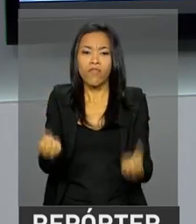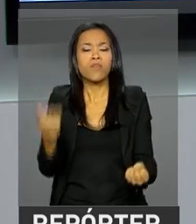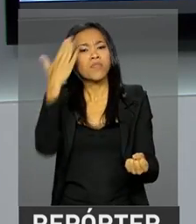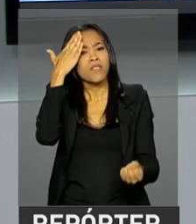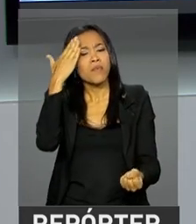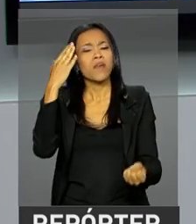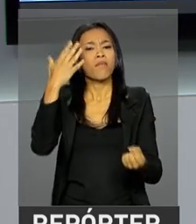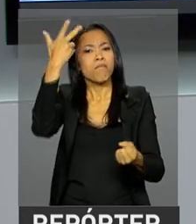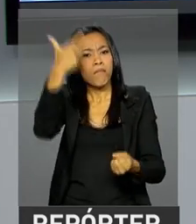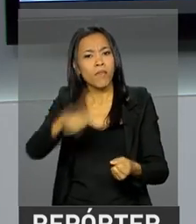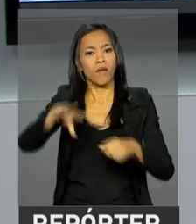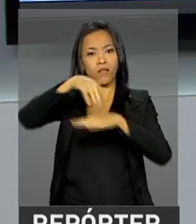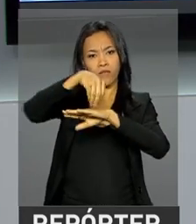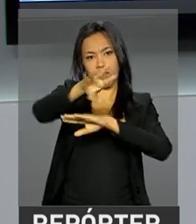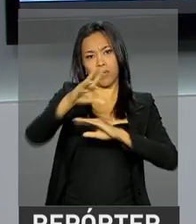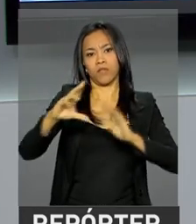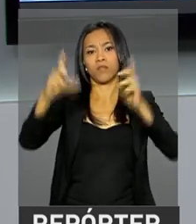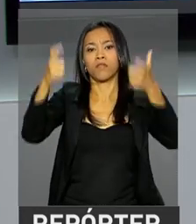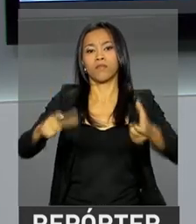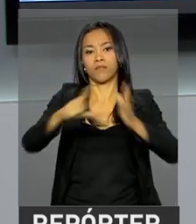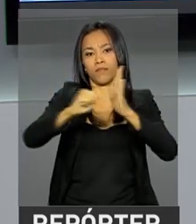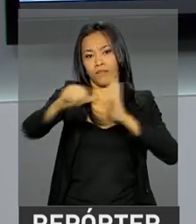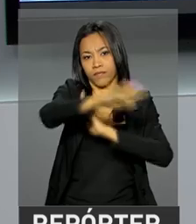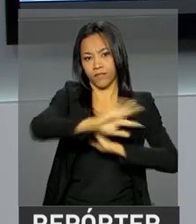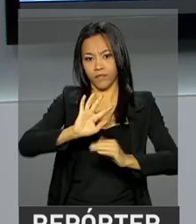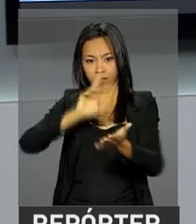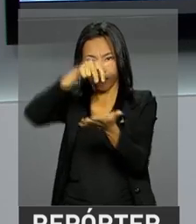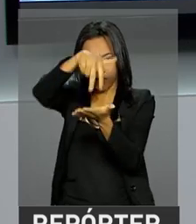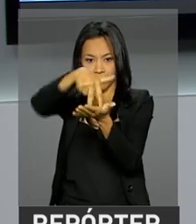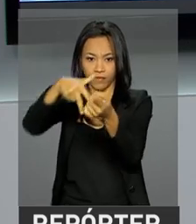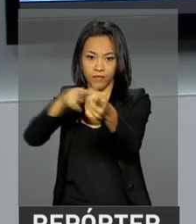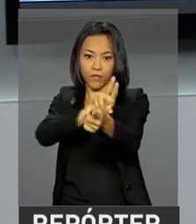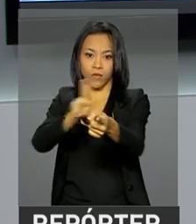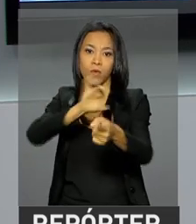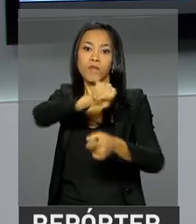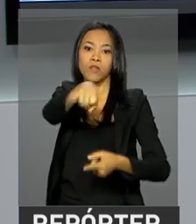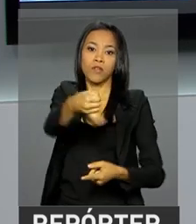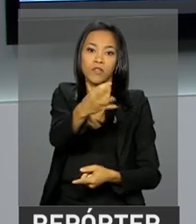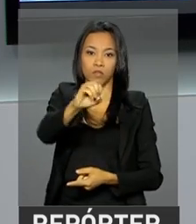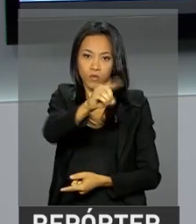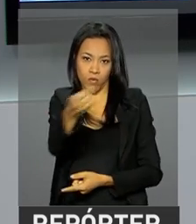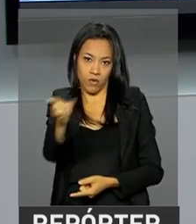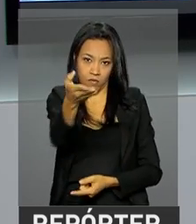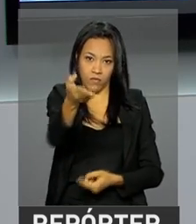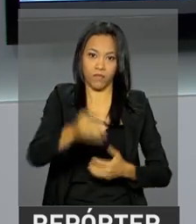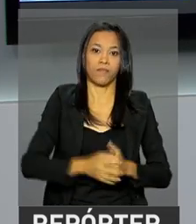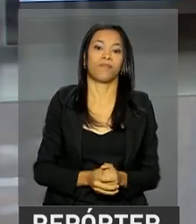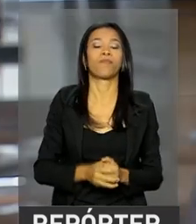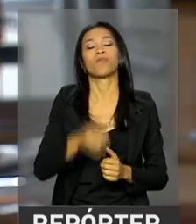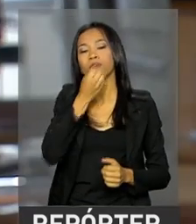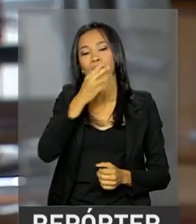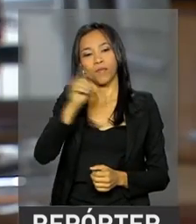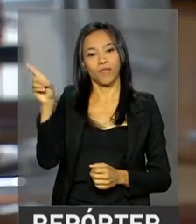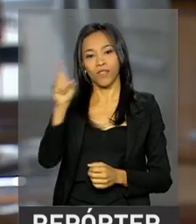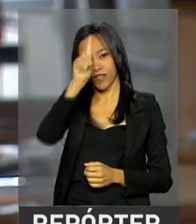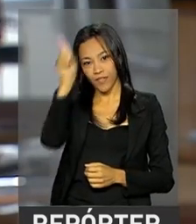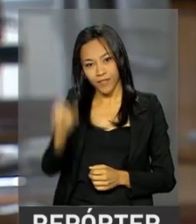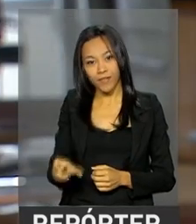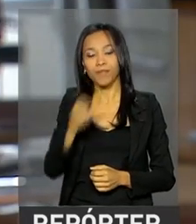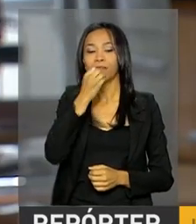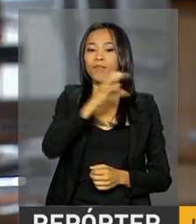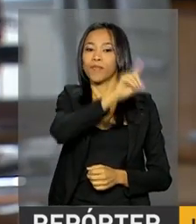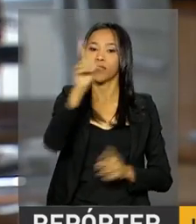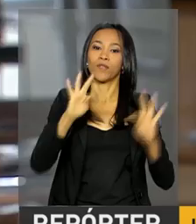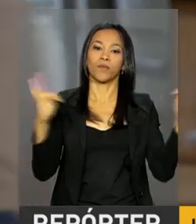ao vivo com o repórter João Pedro Neto. Bom dia, João. Oi, Carolina, bom dia para você também, bom dia a todos. É isso,